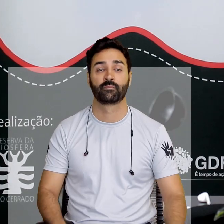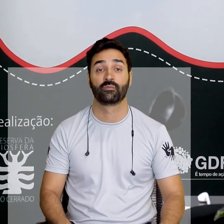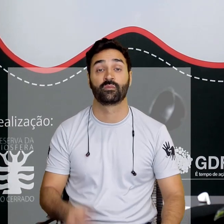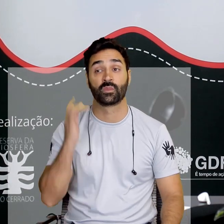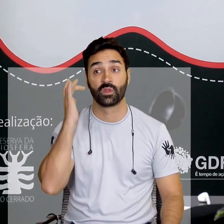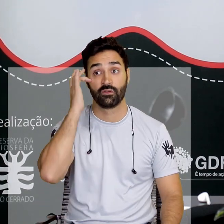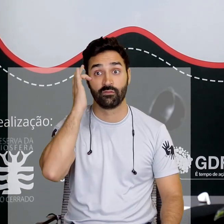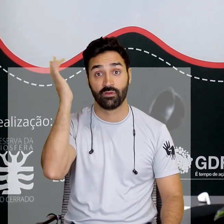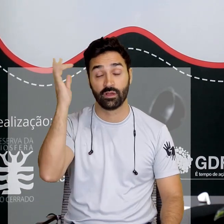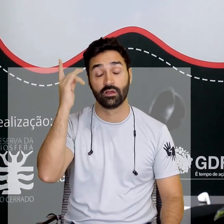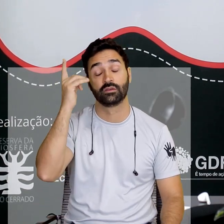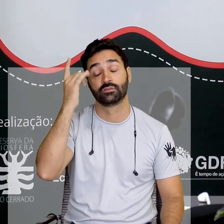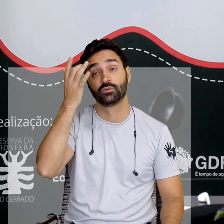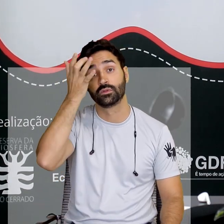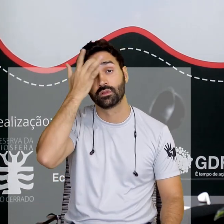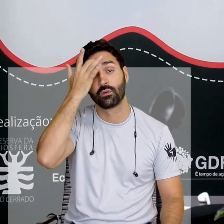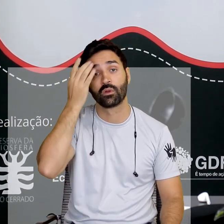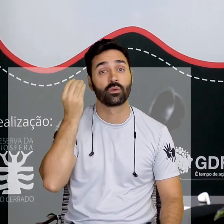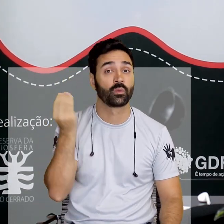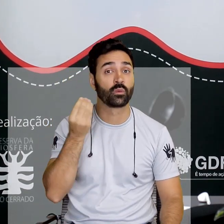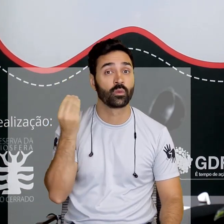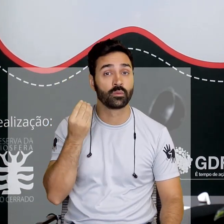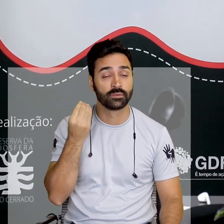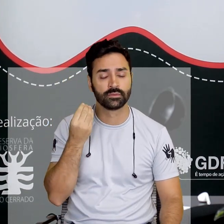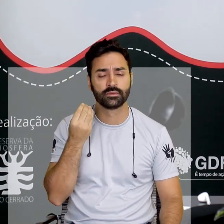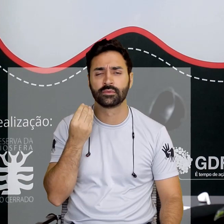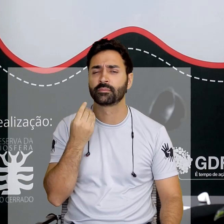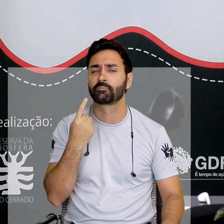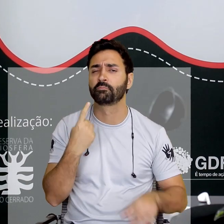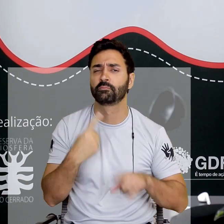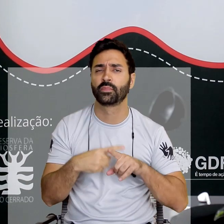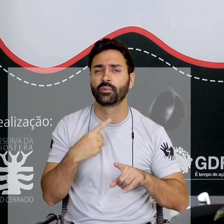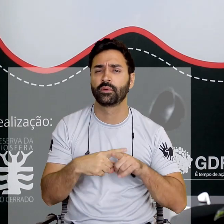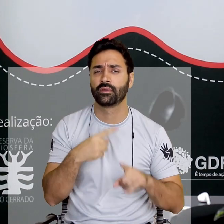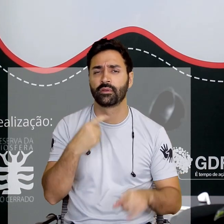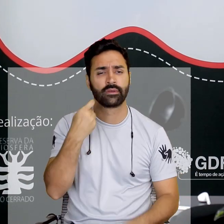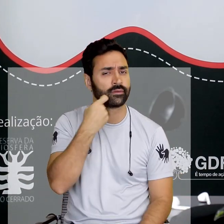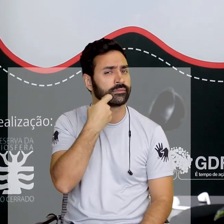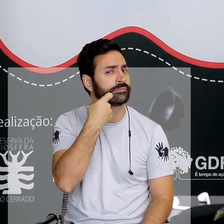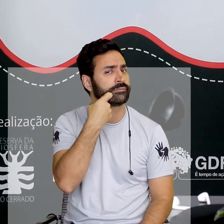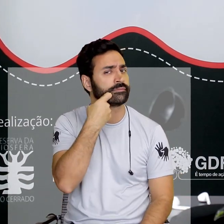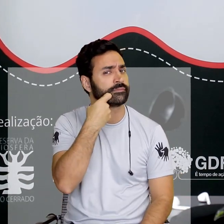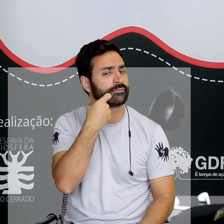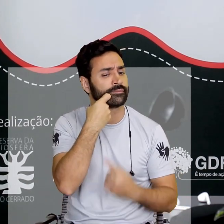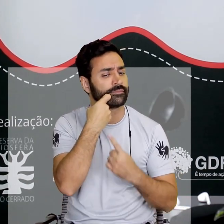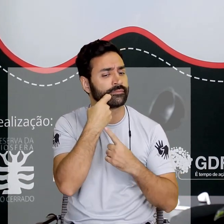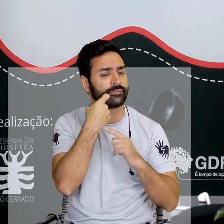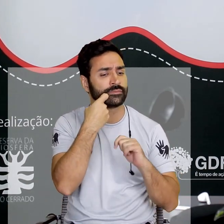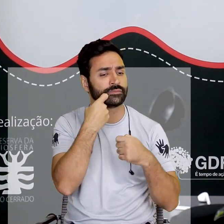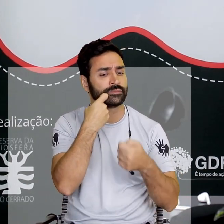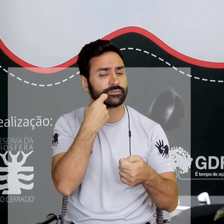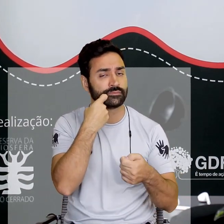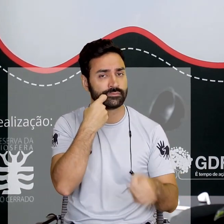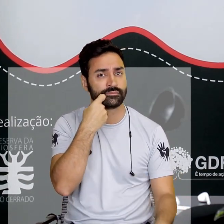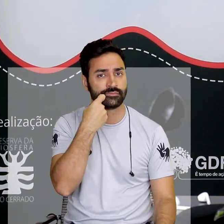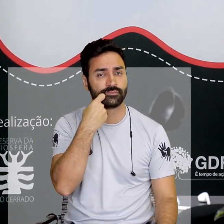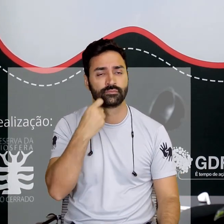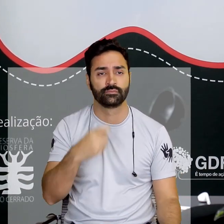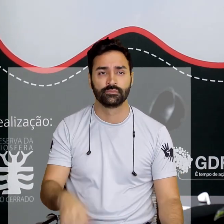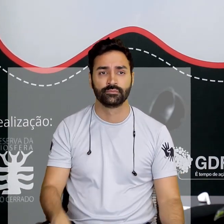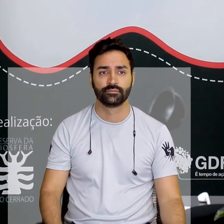da gente lembrar é o seguinte. Por que que o sinal de sexta-feira é assim? Né? Tem um motivo dele ser